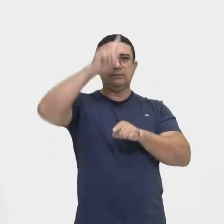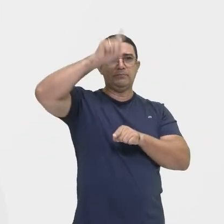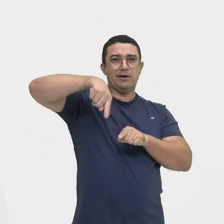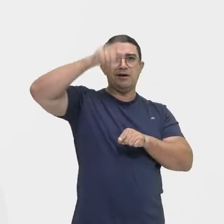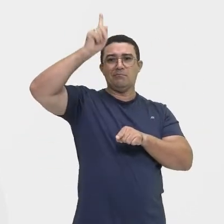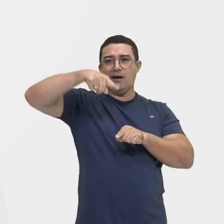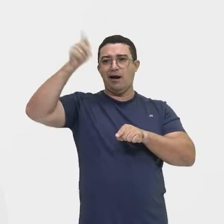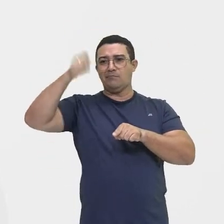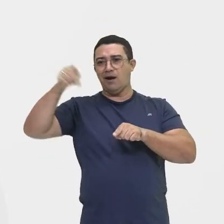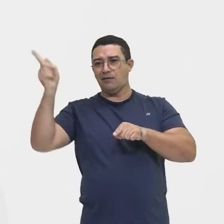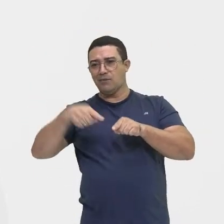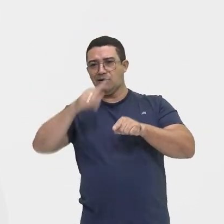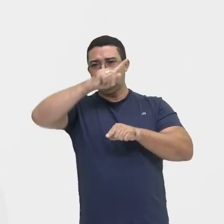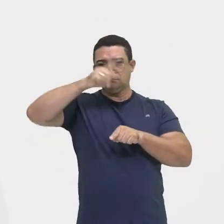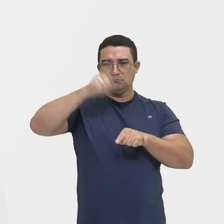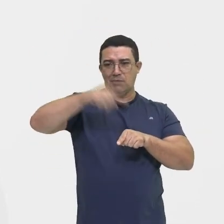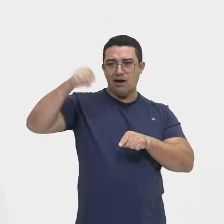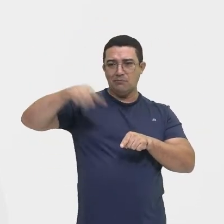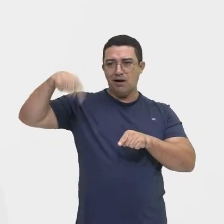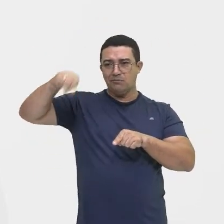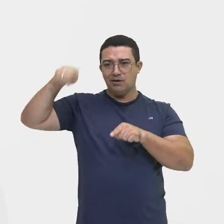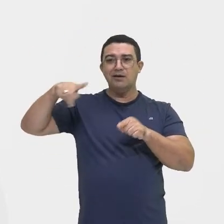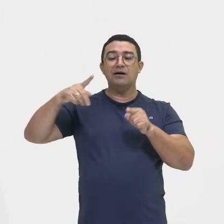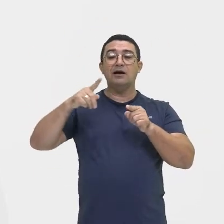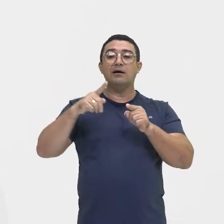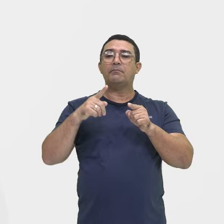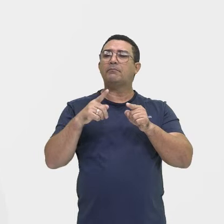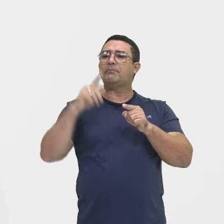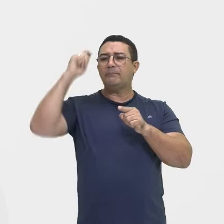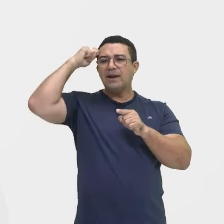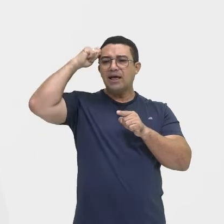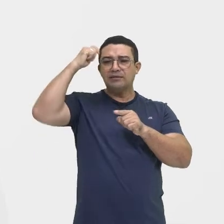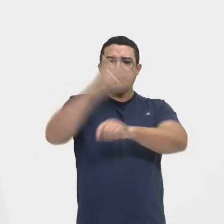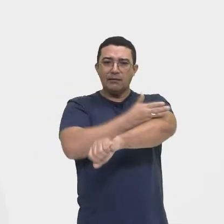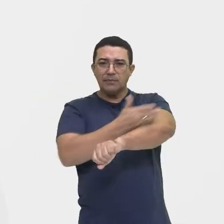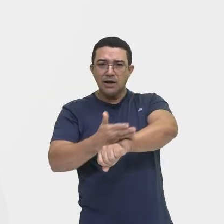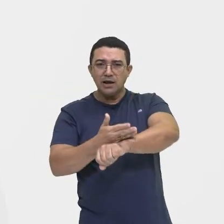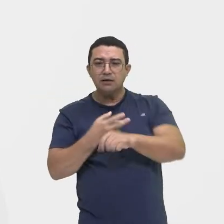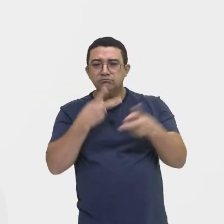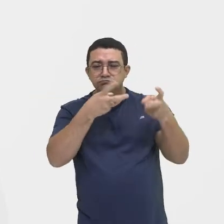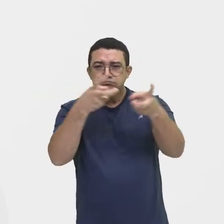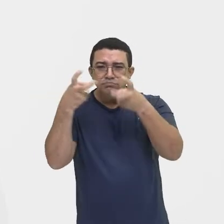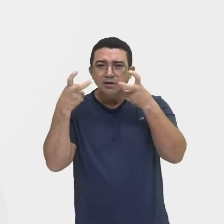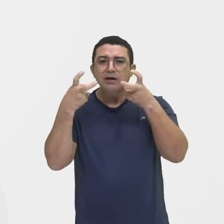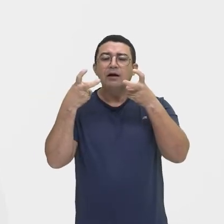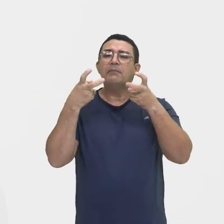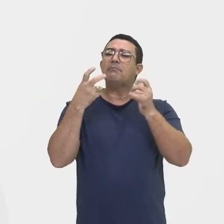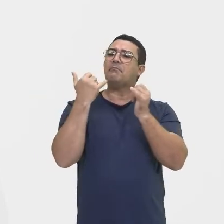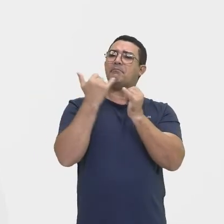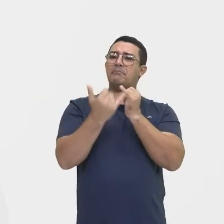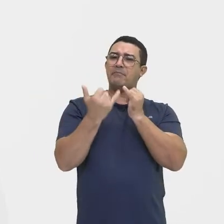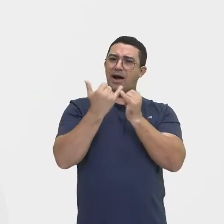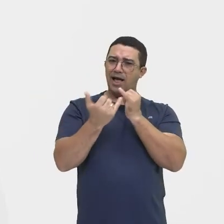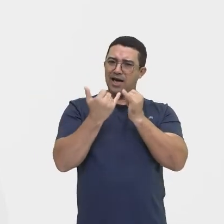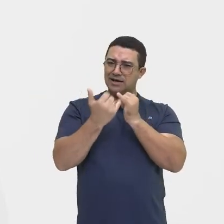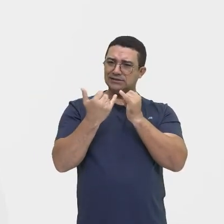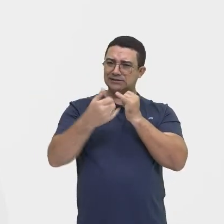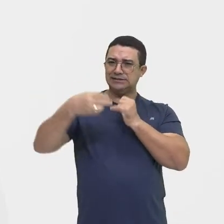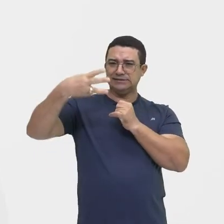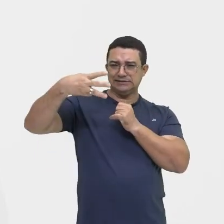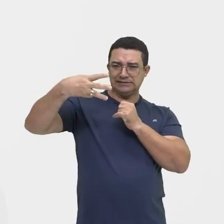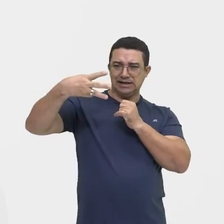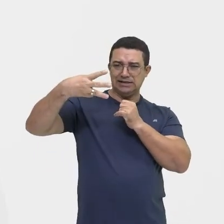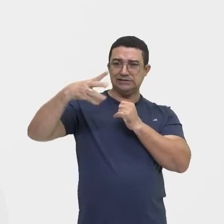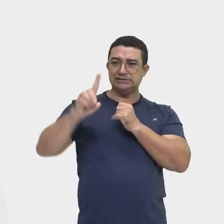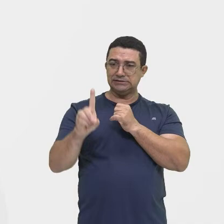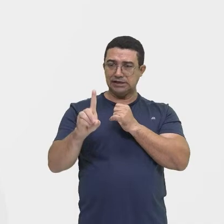diagonais pretas e brancas e curvadas, passando ao observador a impressão de uma visão tridimensional.